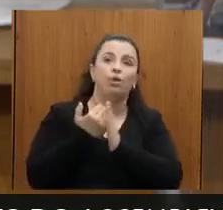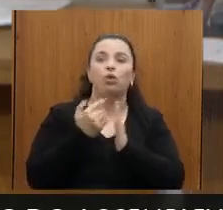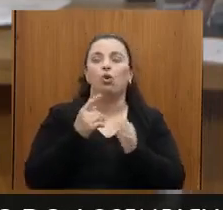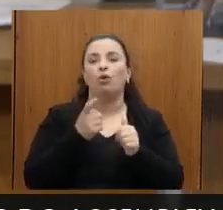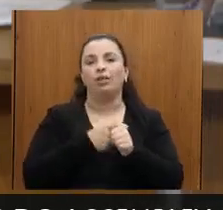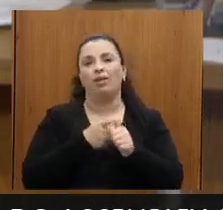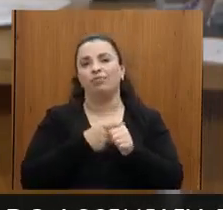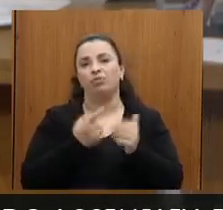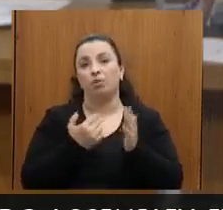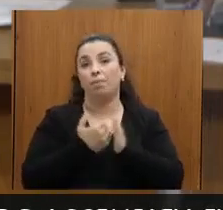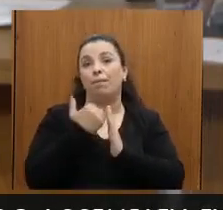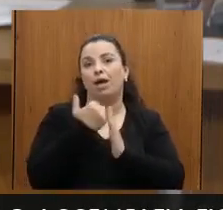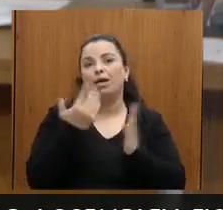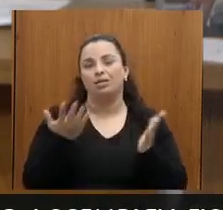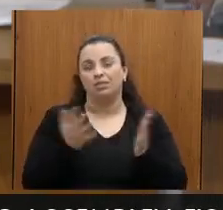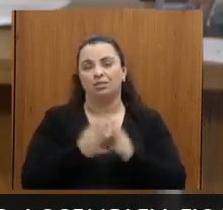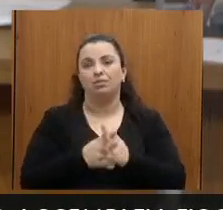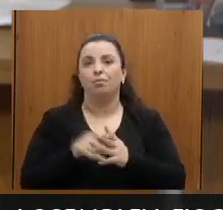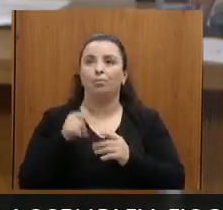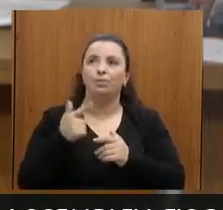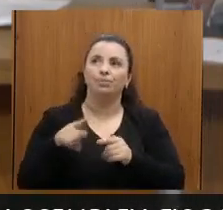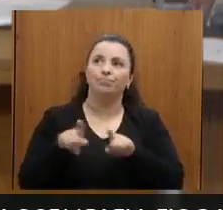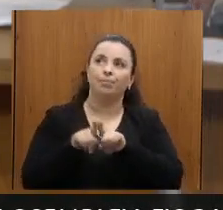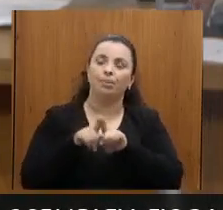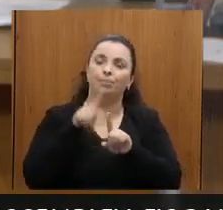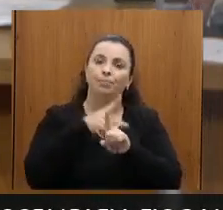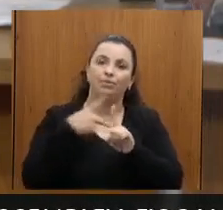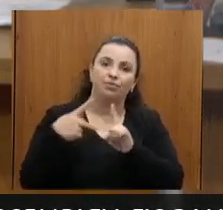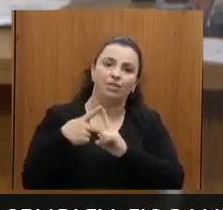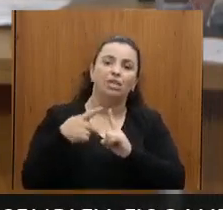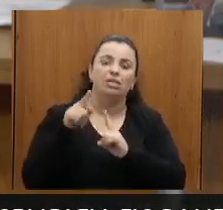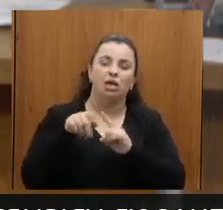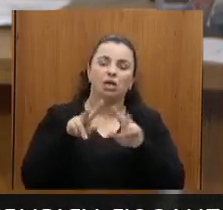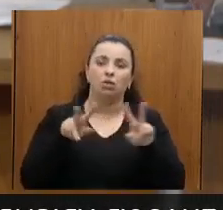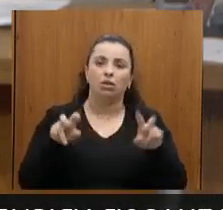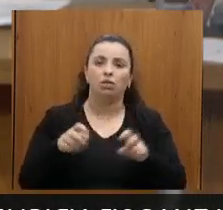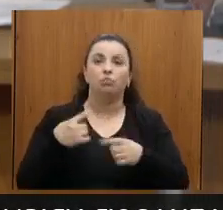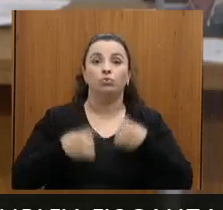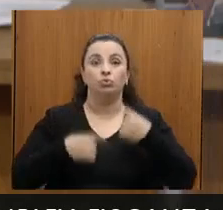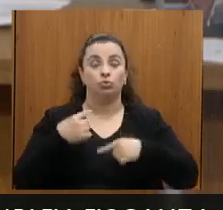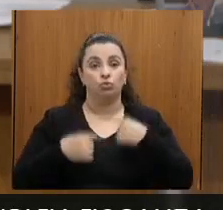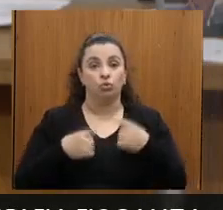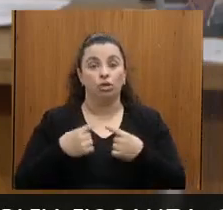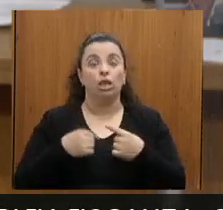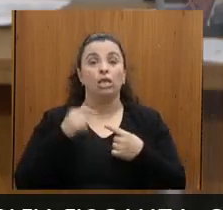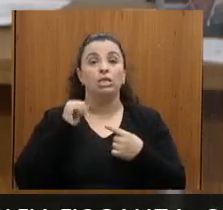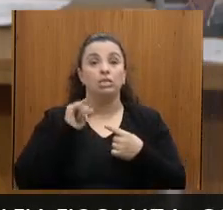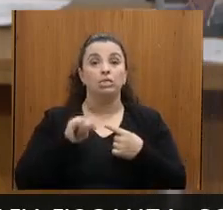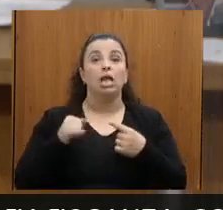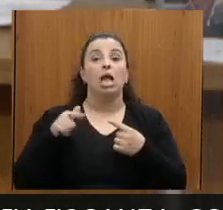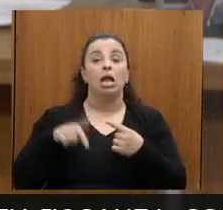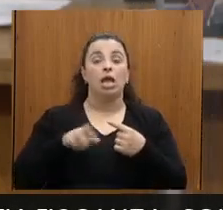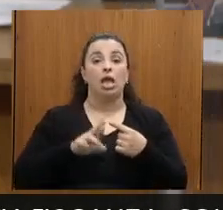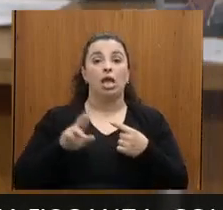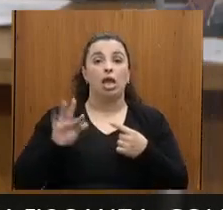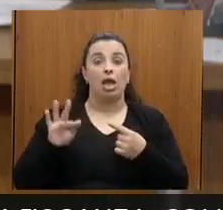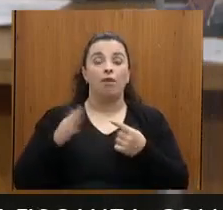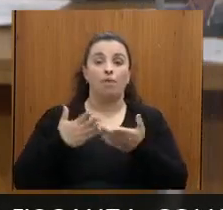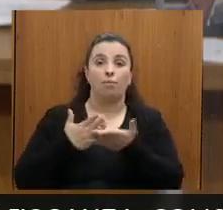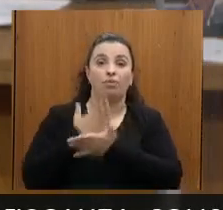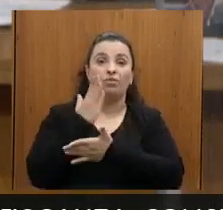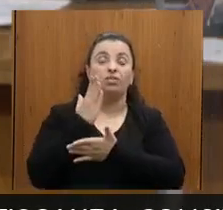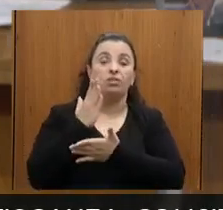A própria Previdência, um outro assunto bastante discutido aqui, a partir da aprovação por essa casa, ela tem